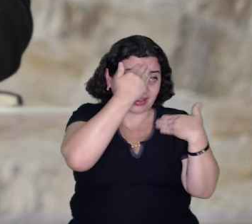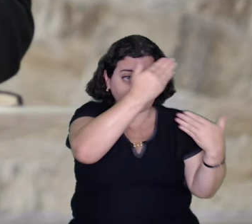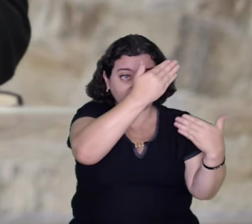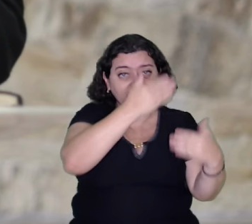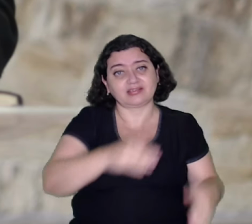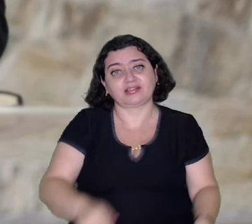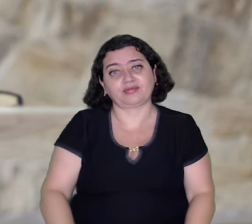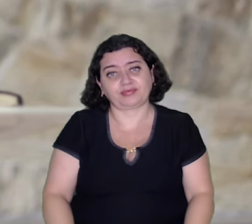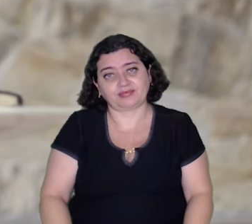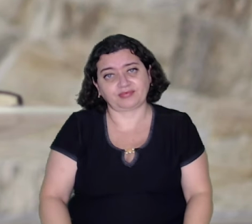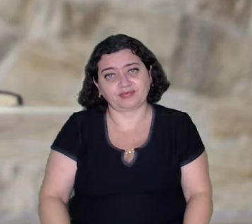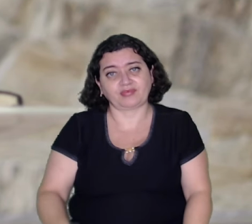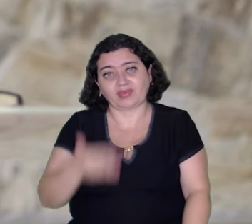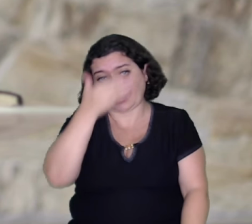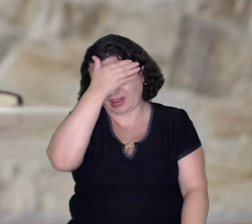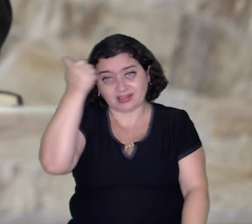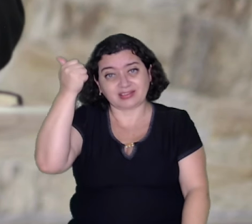Esqueceram